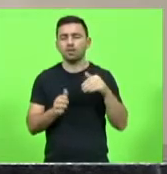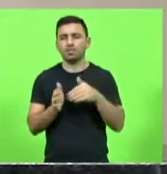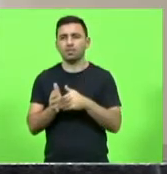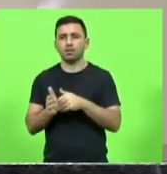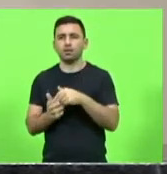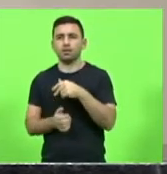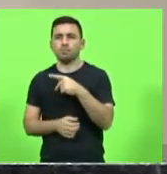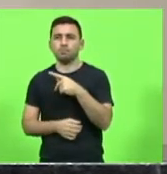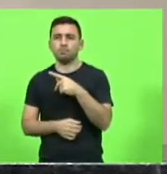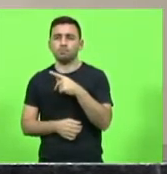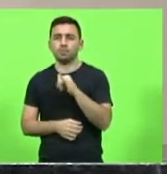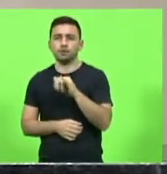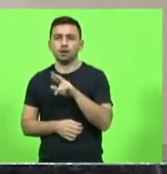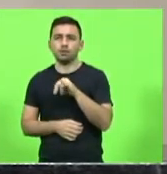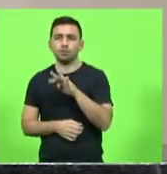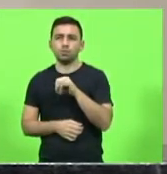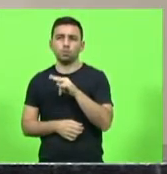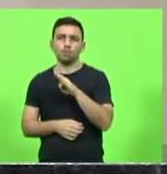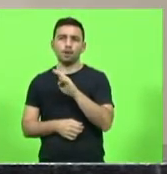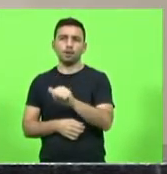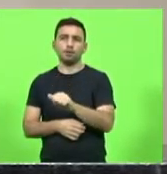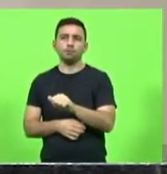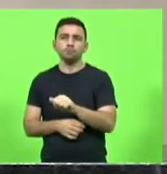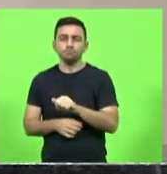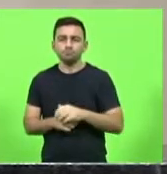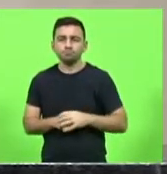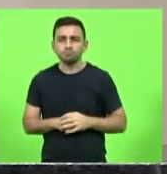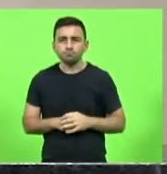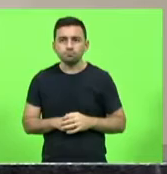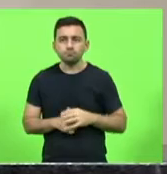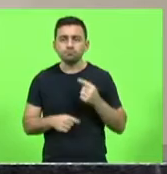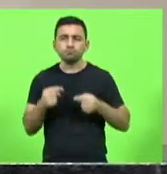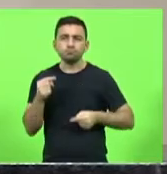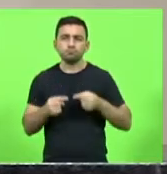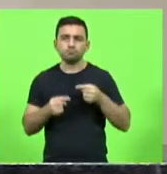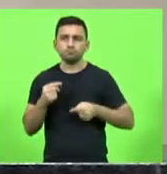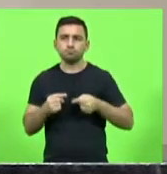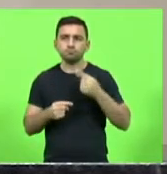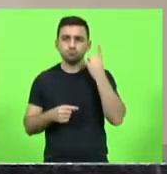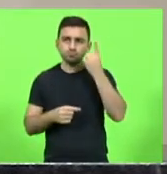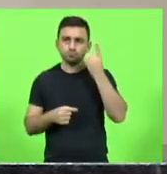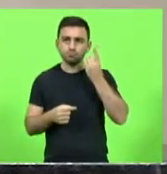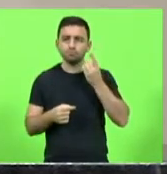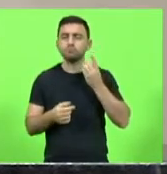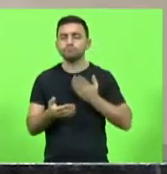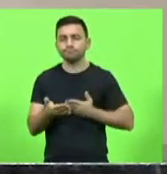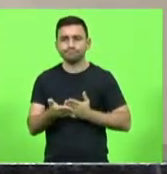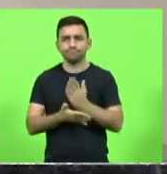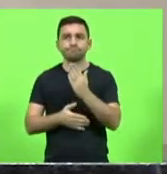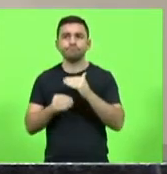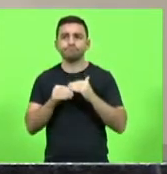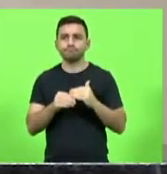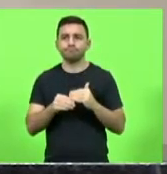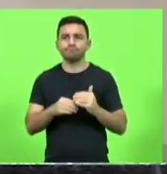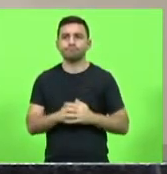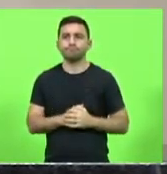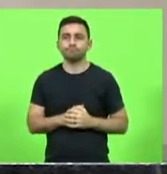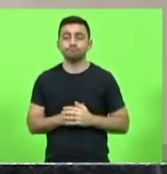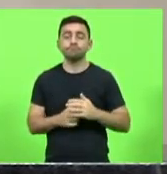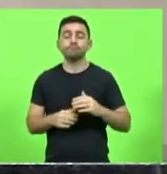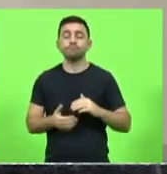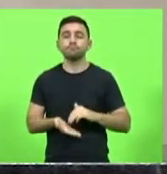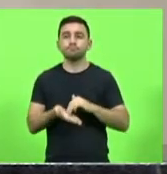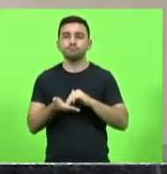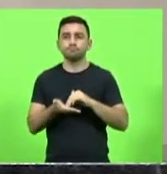discussão? Não havendo quem queira discutir, em votação. Deputados que aprovam, permaneçam como se encontra. Aprovado por unanimidade. Moções.